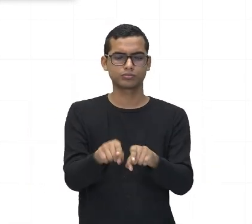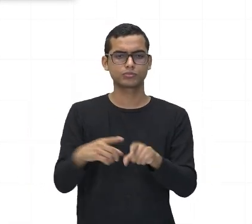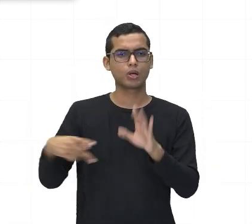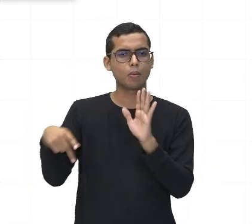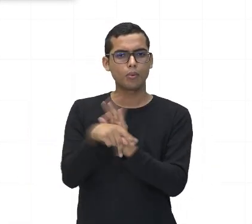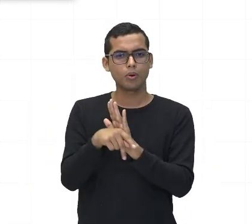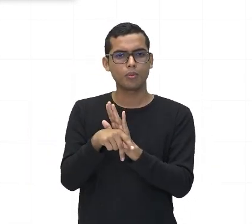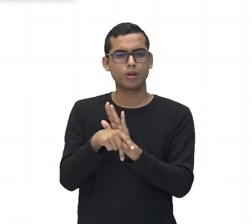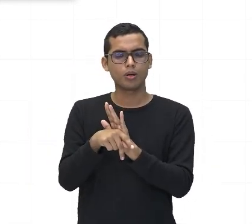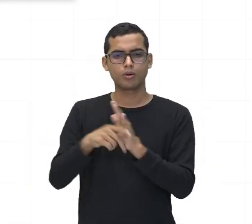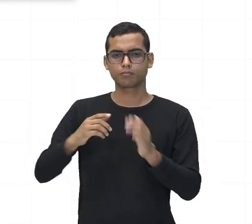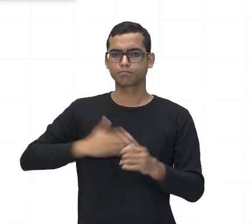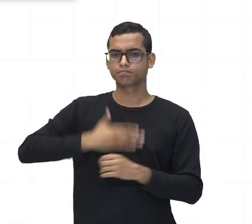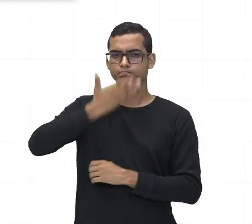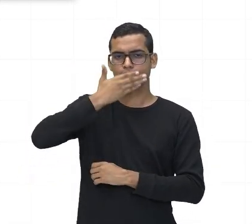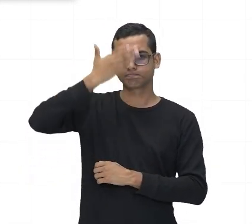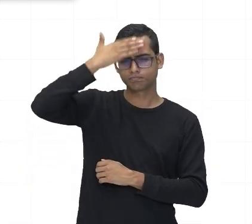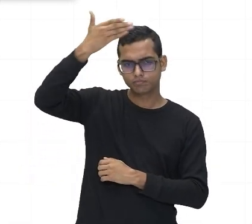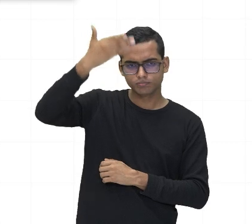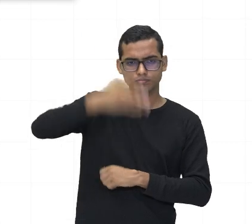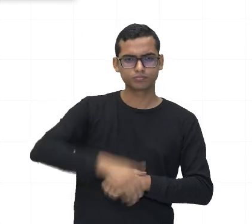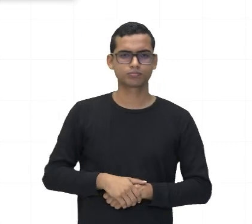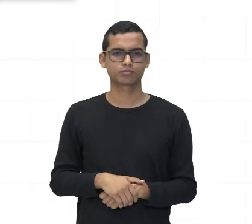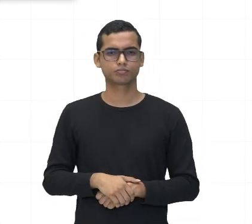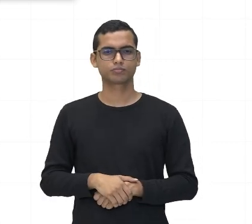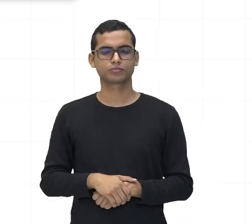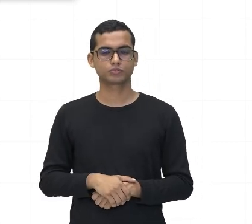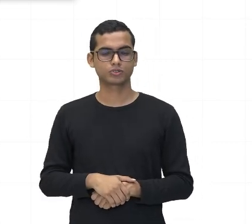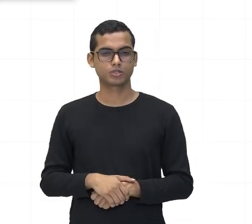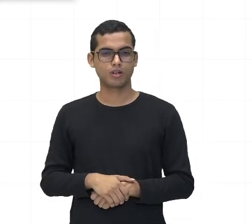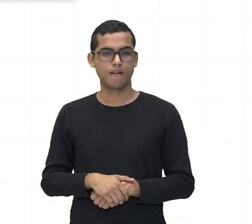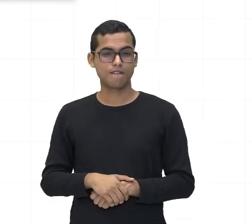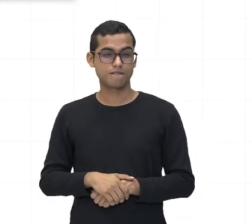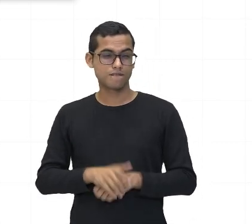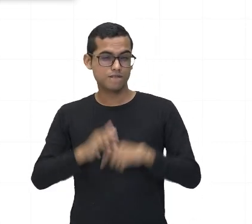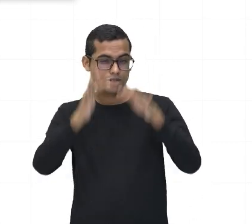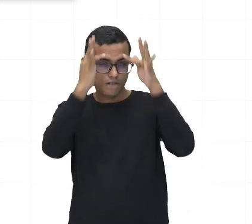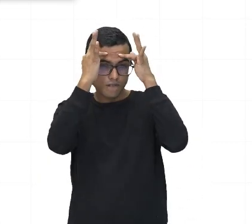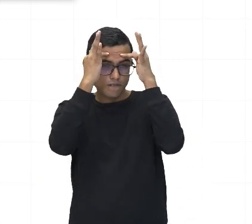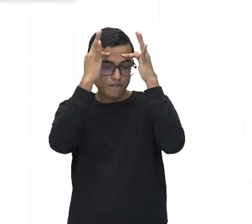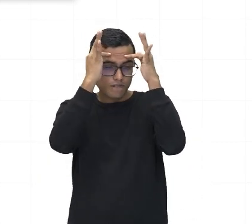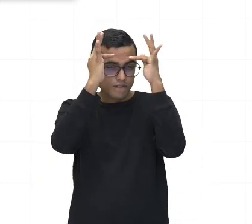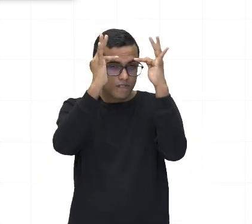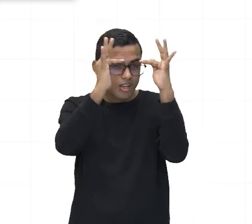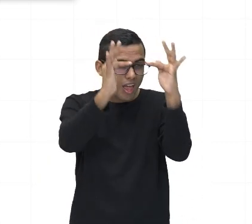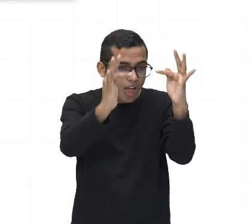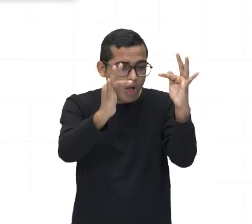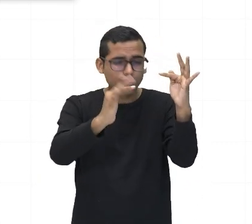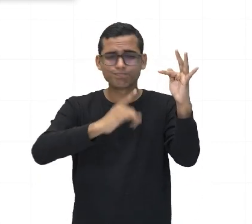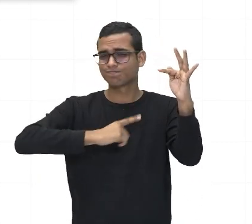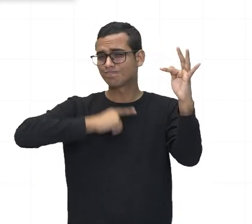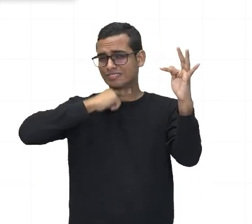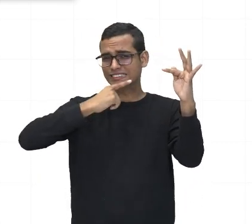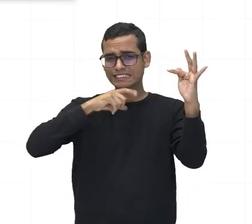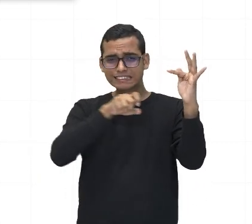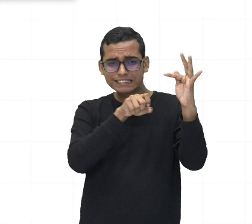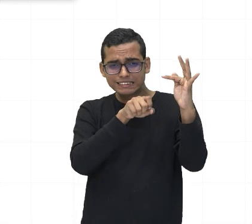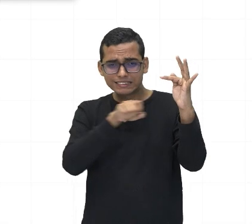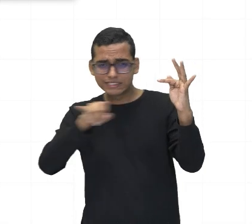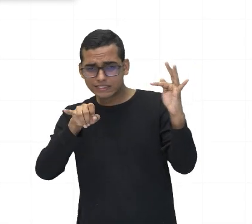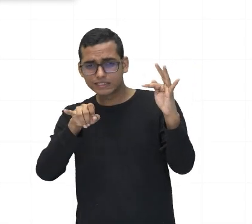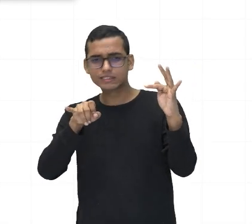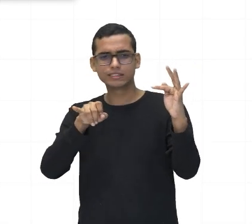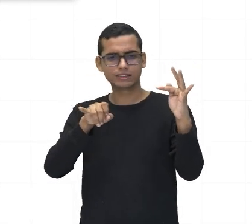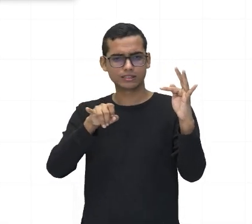muçulmana. Ninguém pode ser um fiel até que ame o seu irmão como a si mesmo. Isso é muito